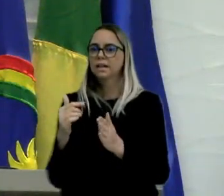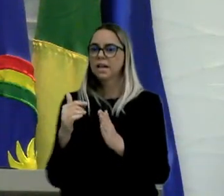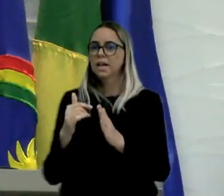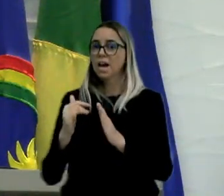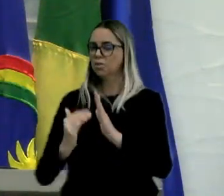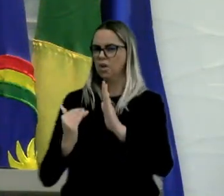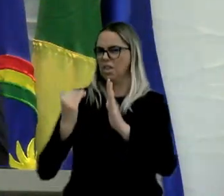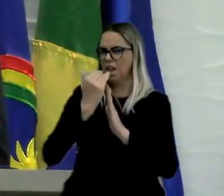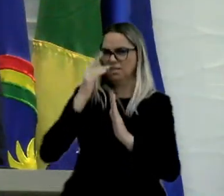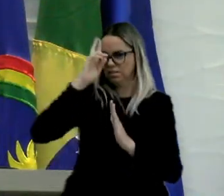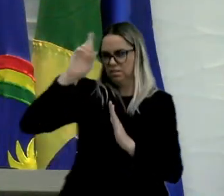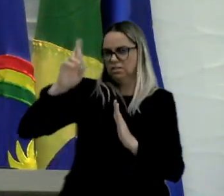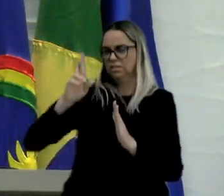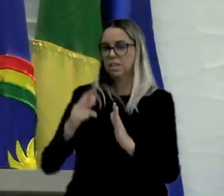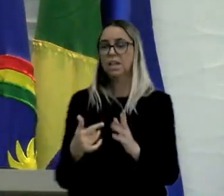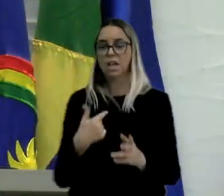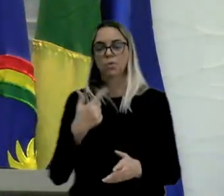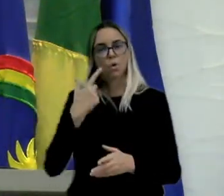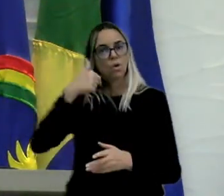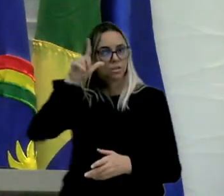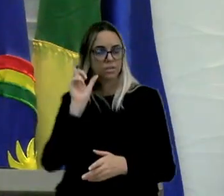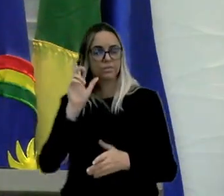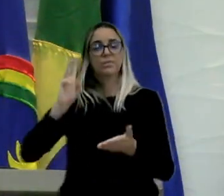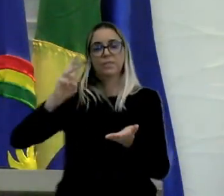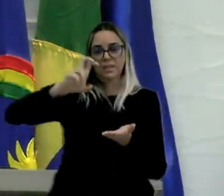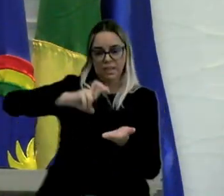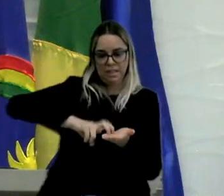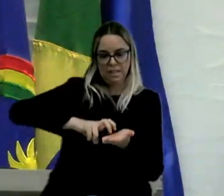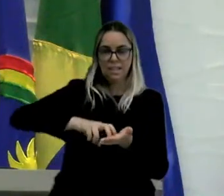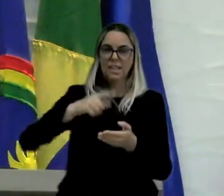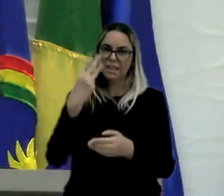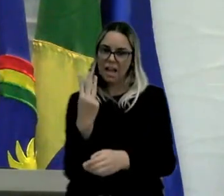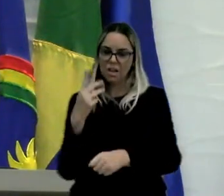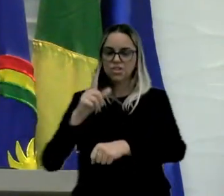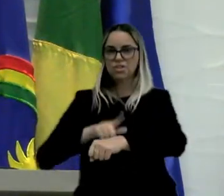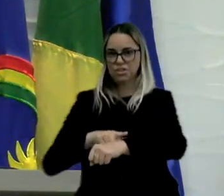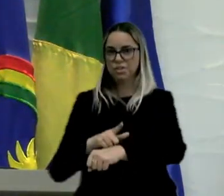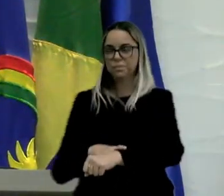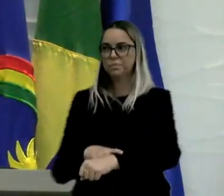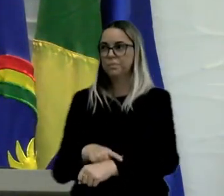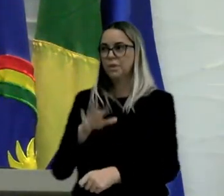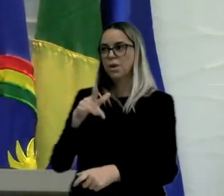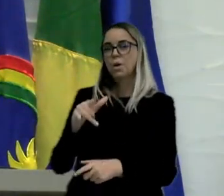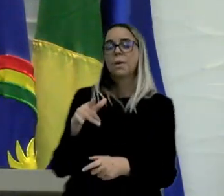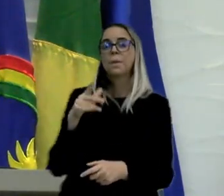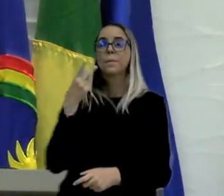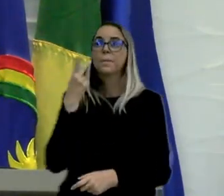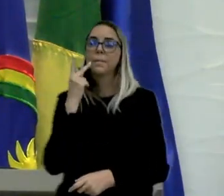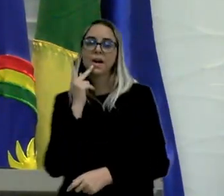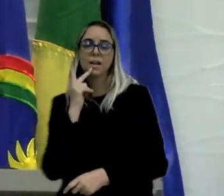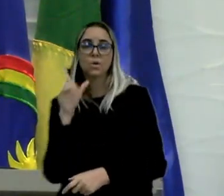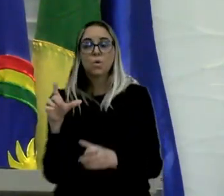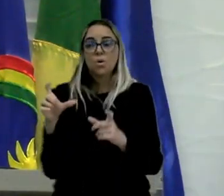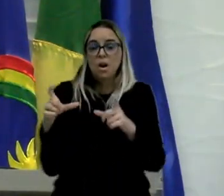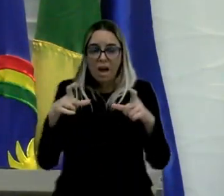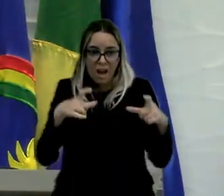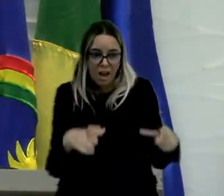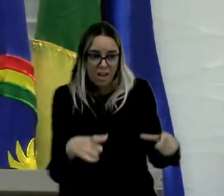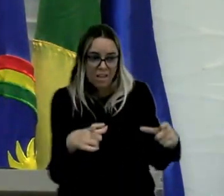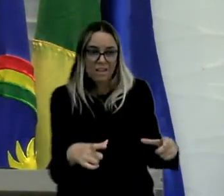cheguei saí daqui 3 horas da manhã a gente chega lá cansado aí tem lá o lugar Padre para você o motorista